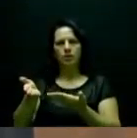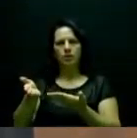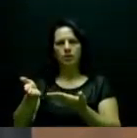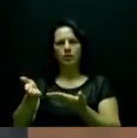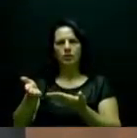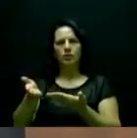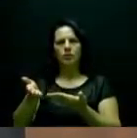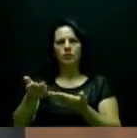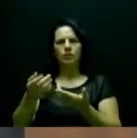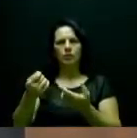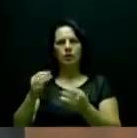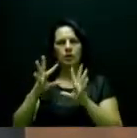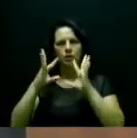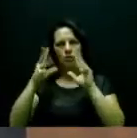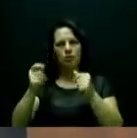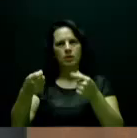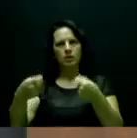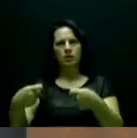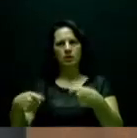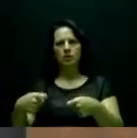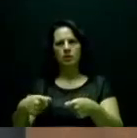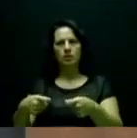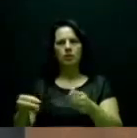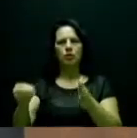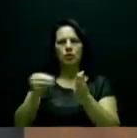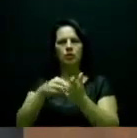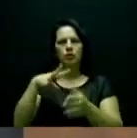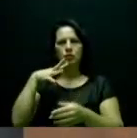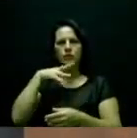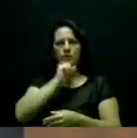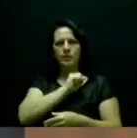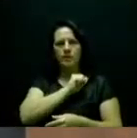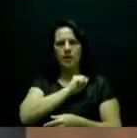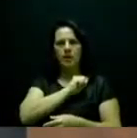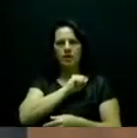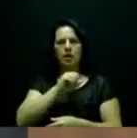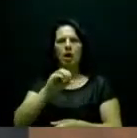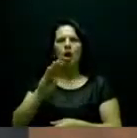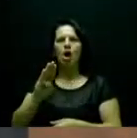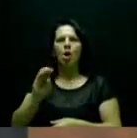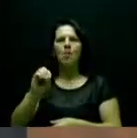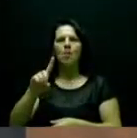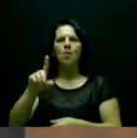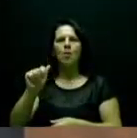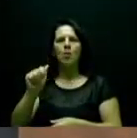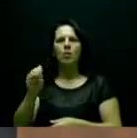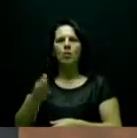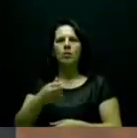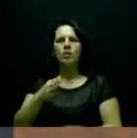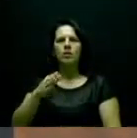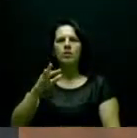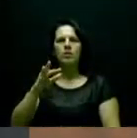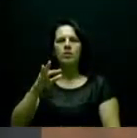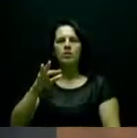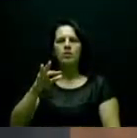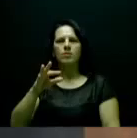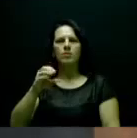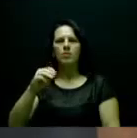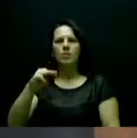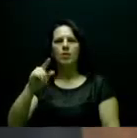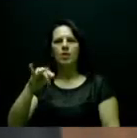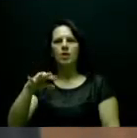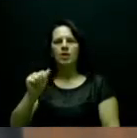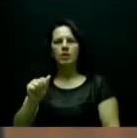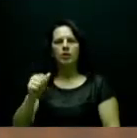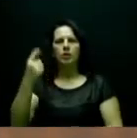dá-se as providências necessárias, ou seja, para se instituir o mais rápido possível essa Bolsa Auxílio para as famílias. Ah, com certeza. A